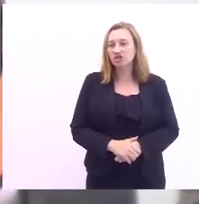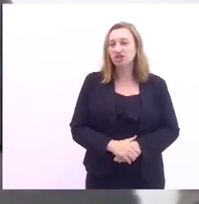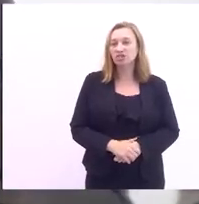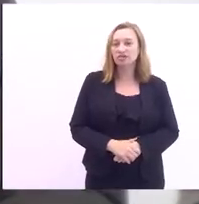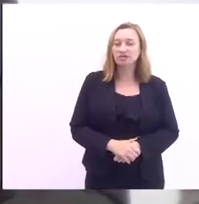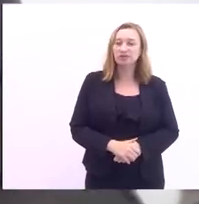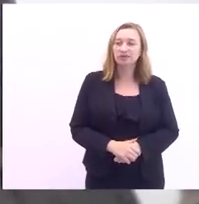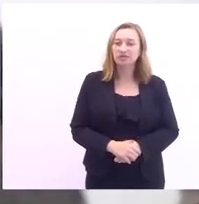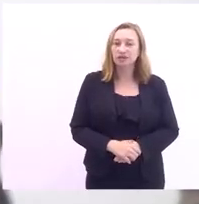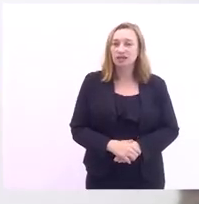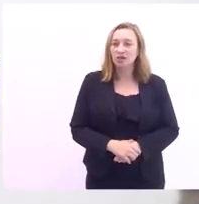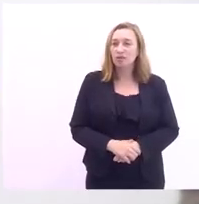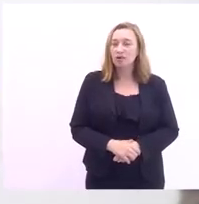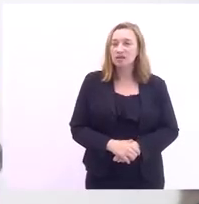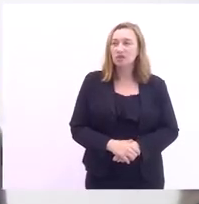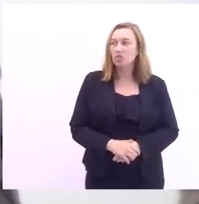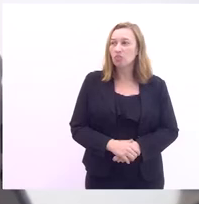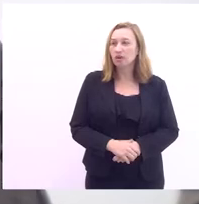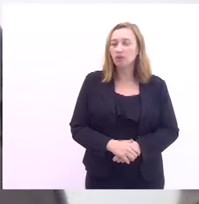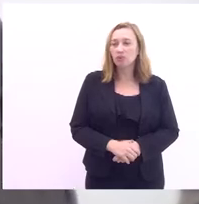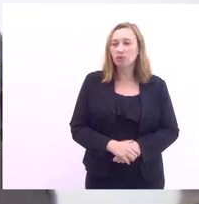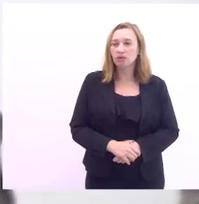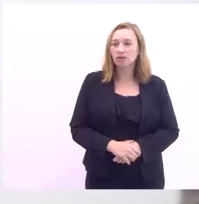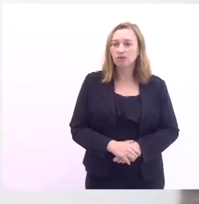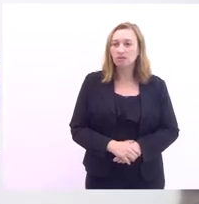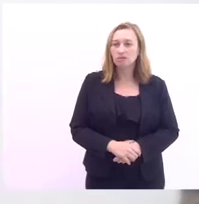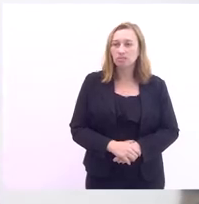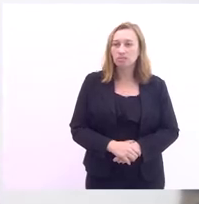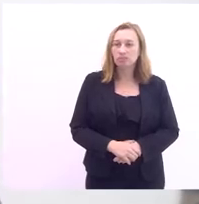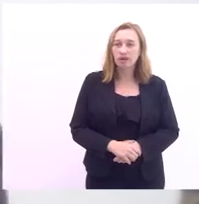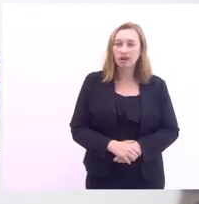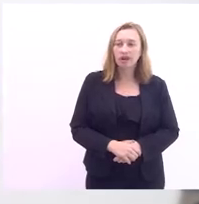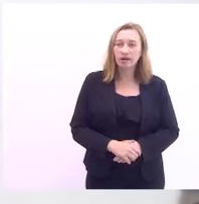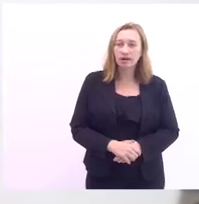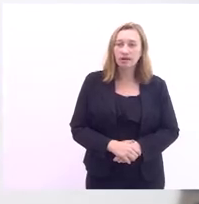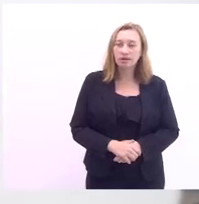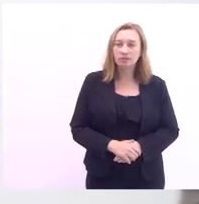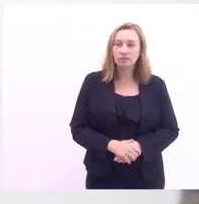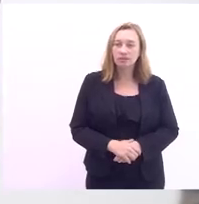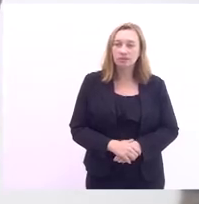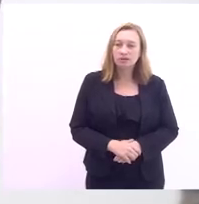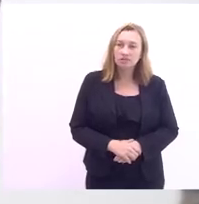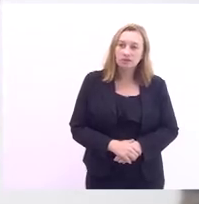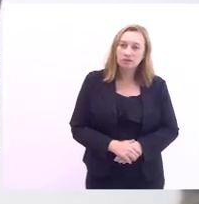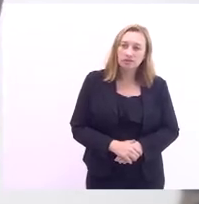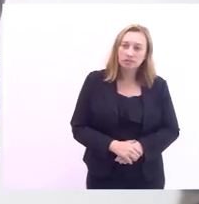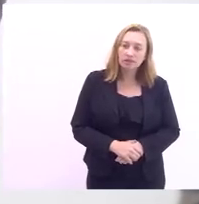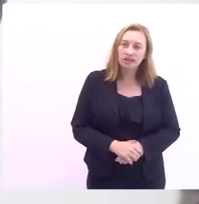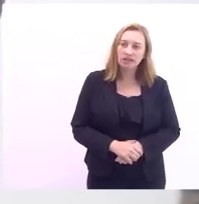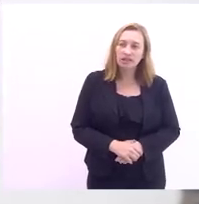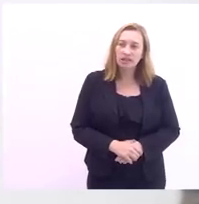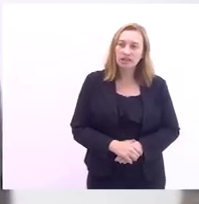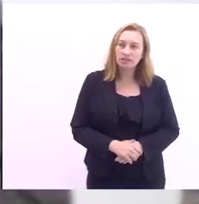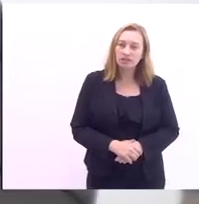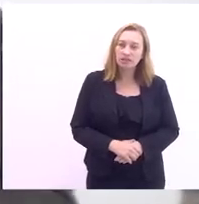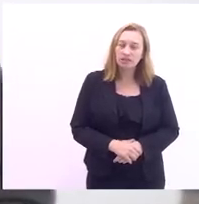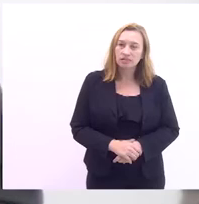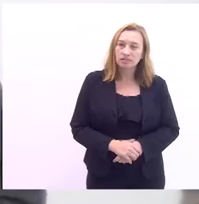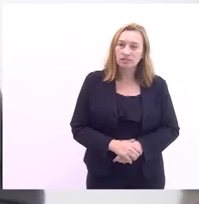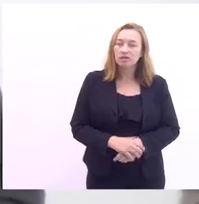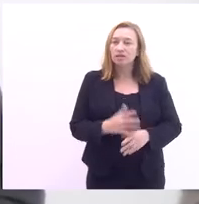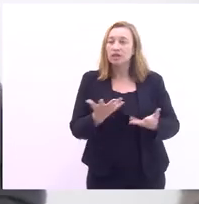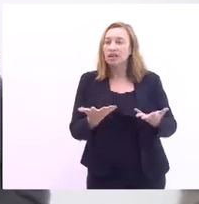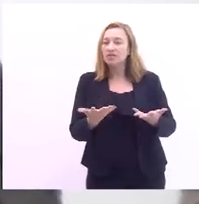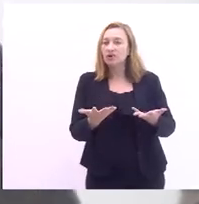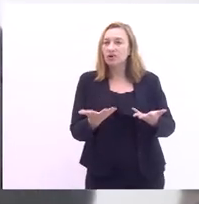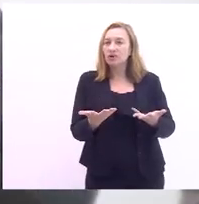está hoje na pauta, mas foi uma luta muito grande em relação a essa